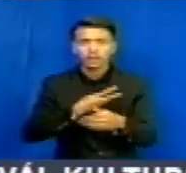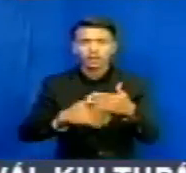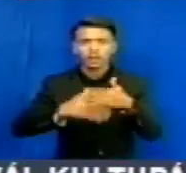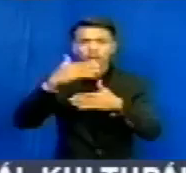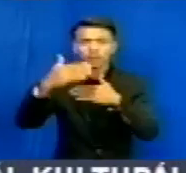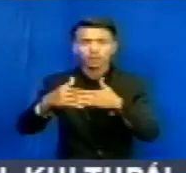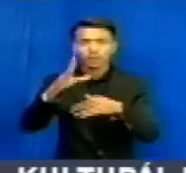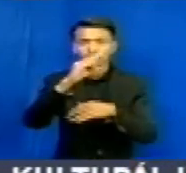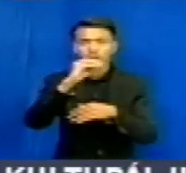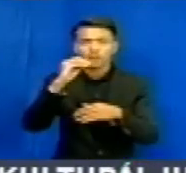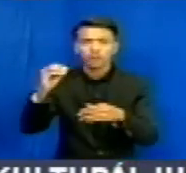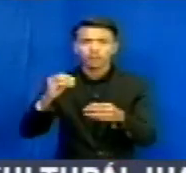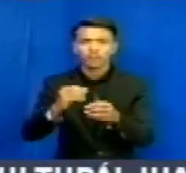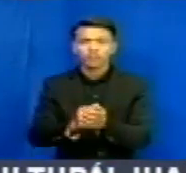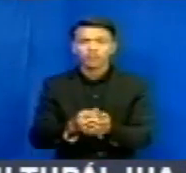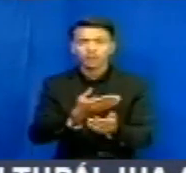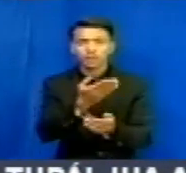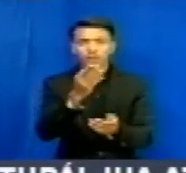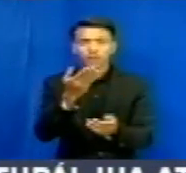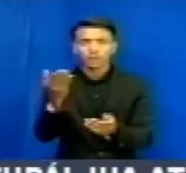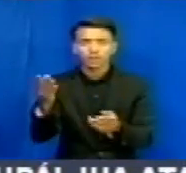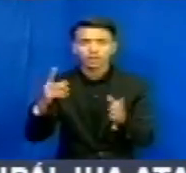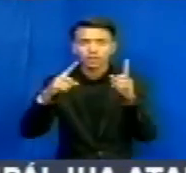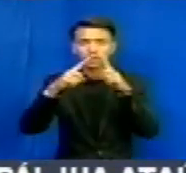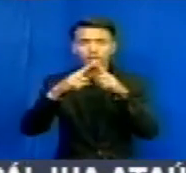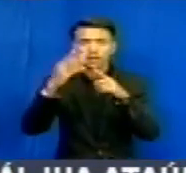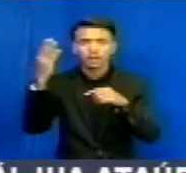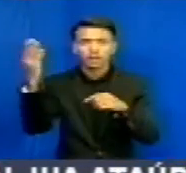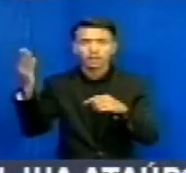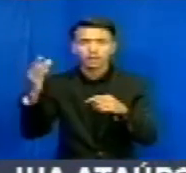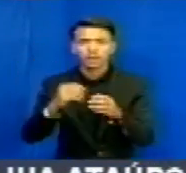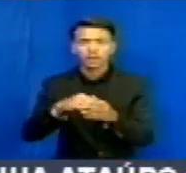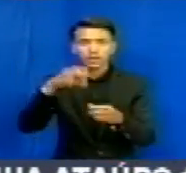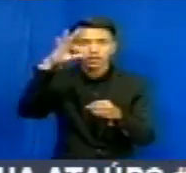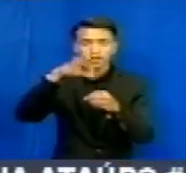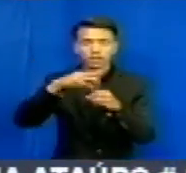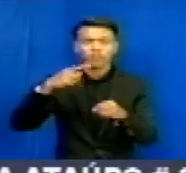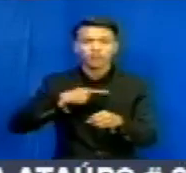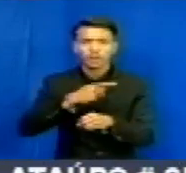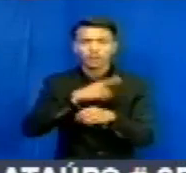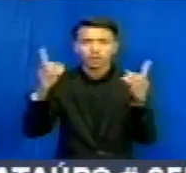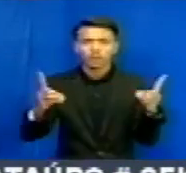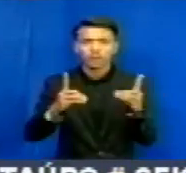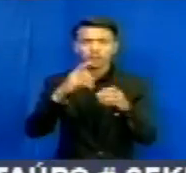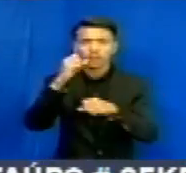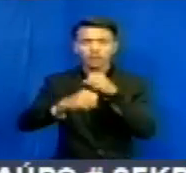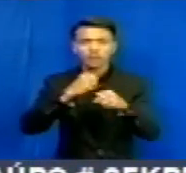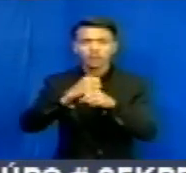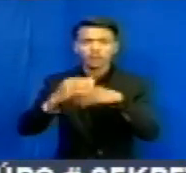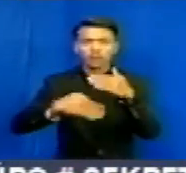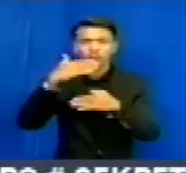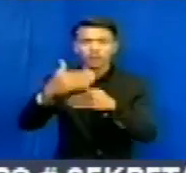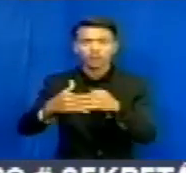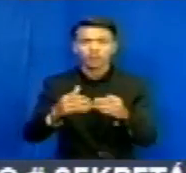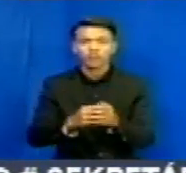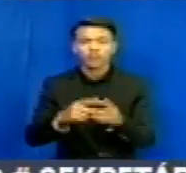liona. Namos expectativa husi ita bot nian ba iha eleição parlamentar nebe maka se acontece ati nangoy.